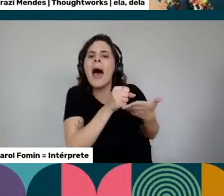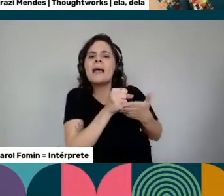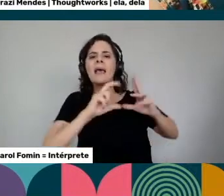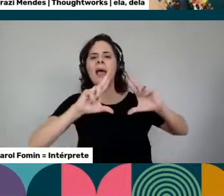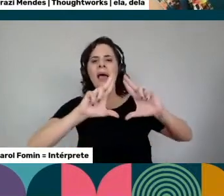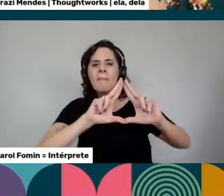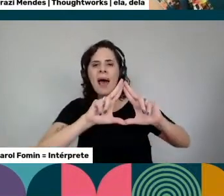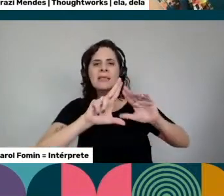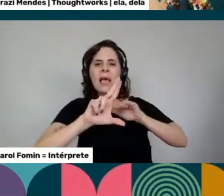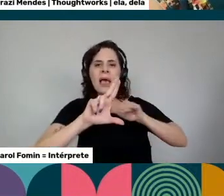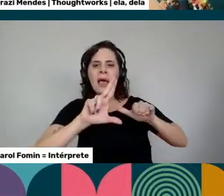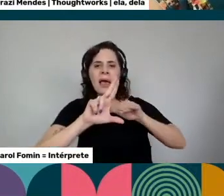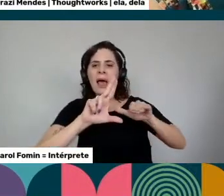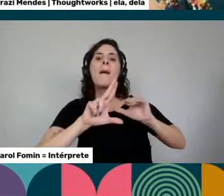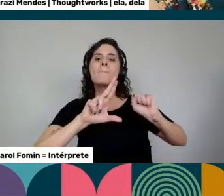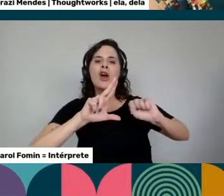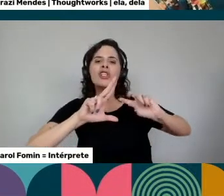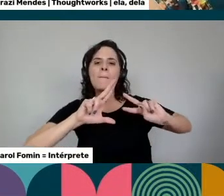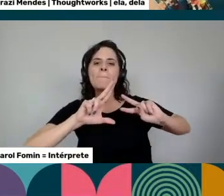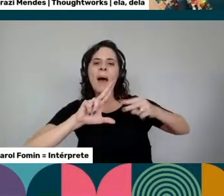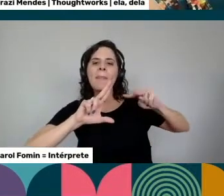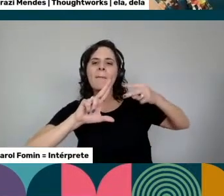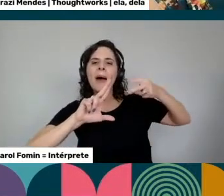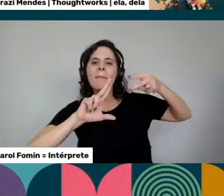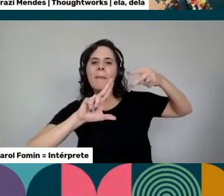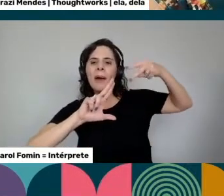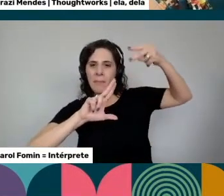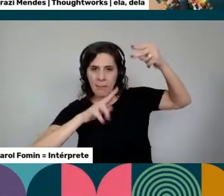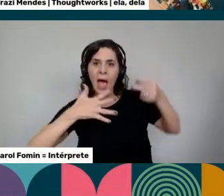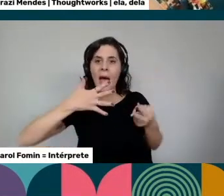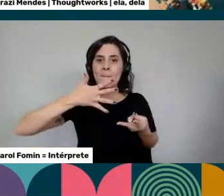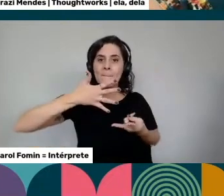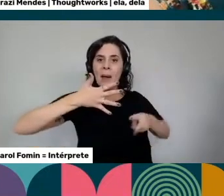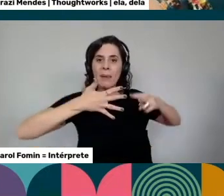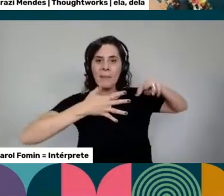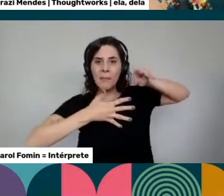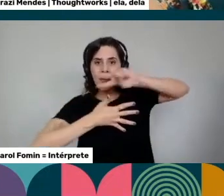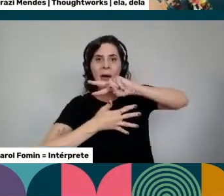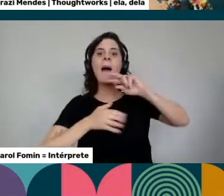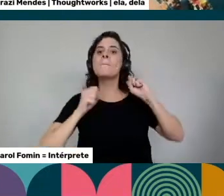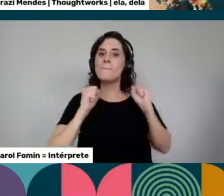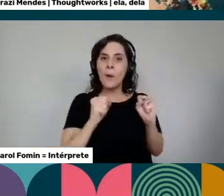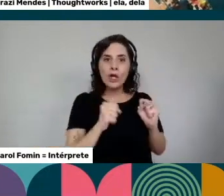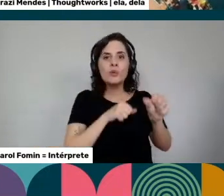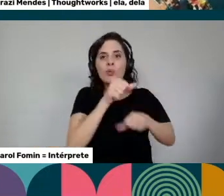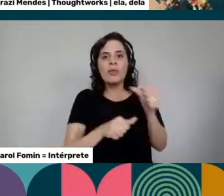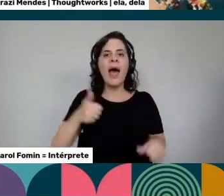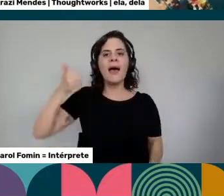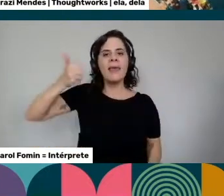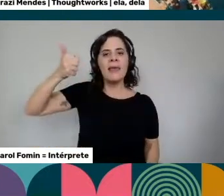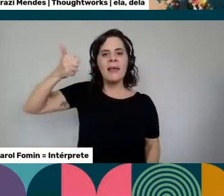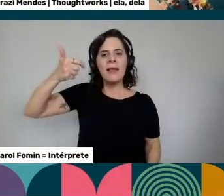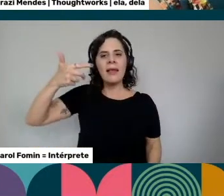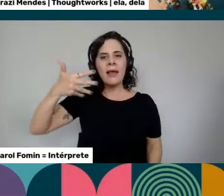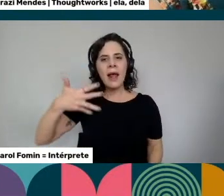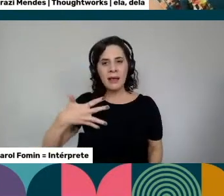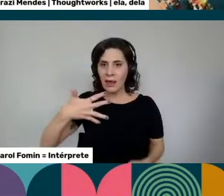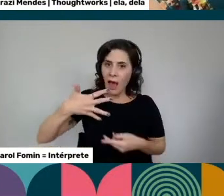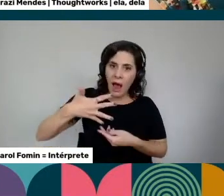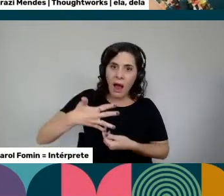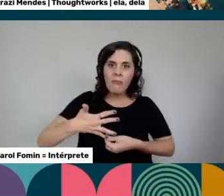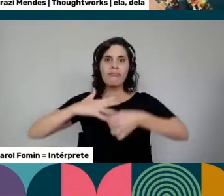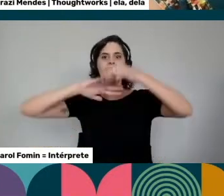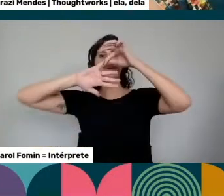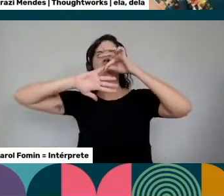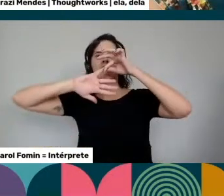gigantesco para chegar na liderança e fazer essa mudança interna também, né, nesses níveis hierárquicos. E a própria resolução de